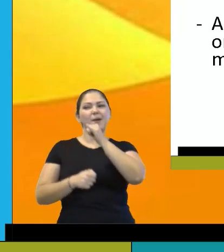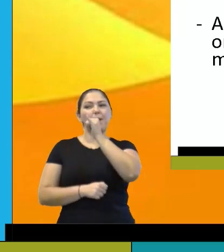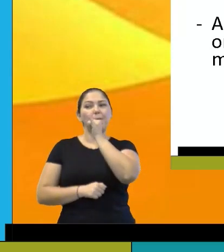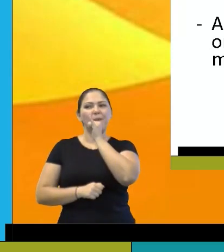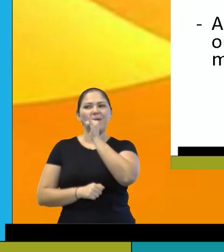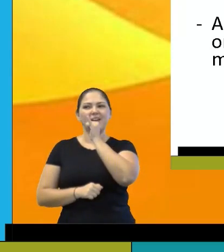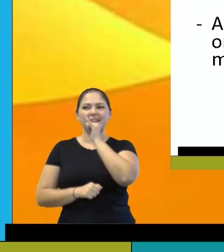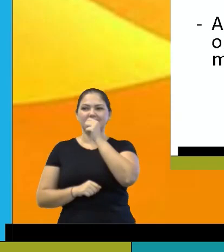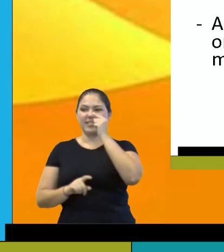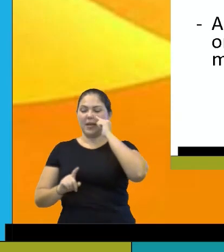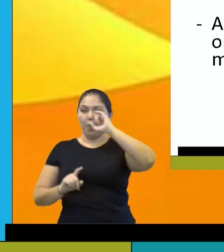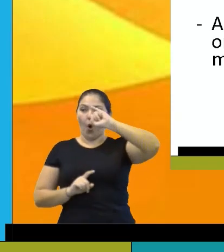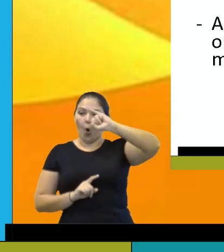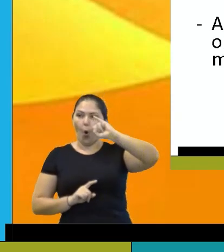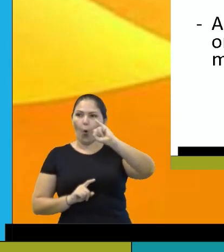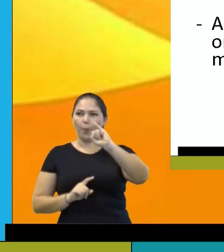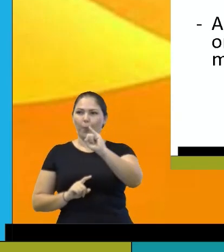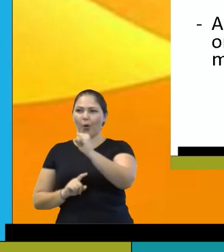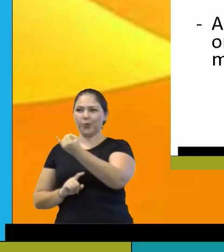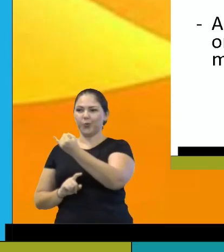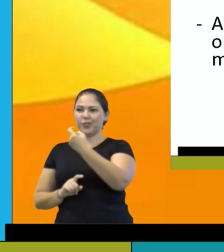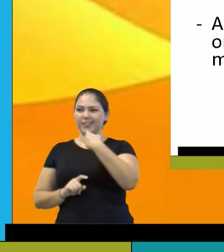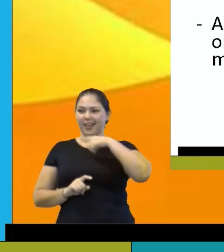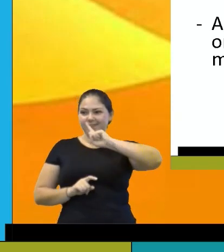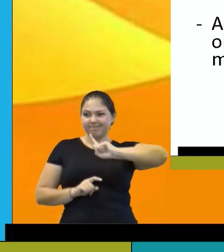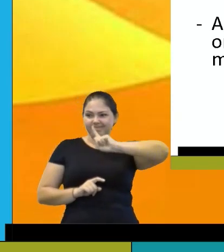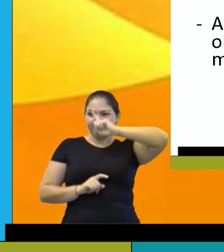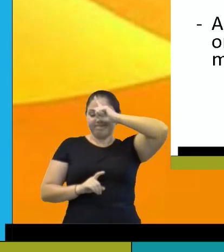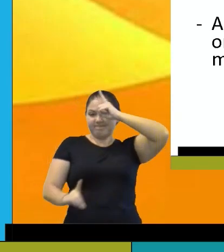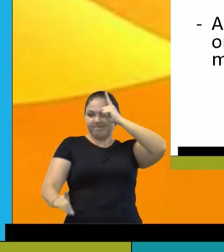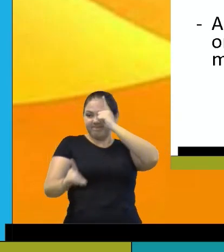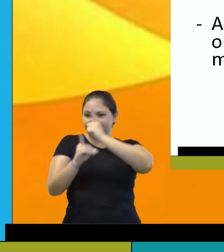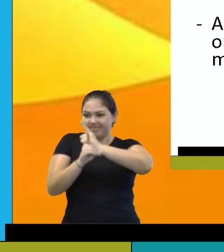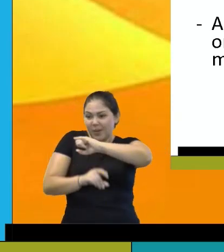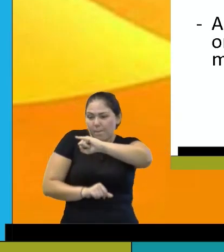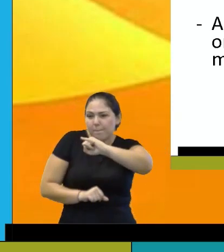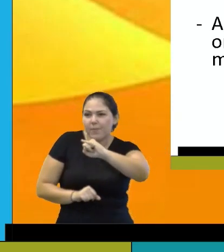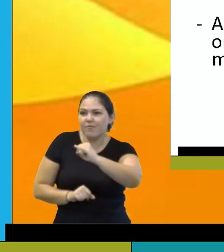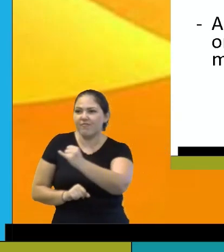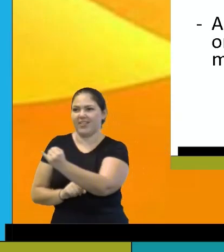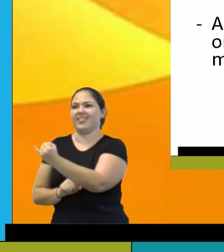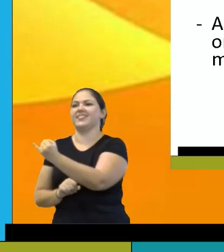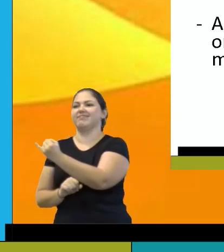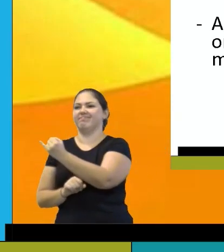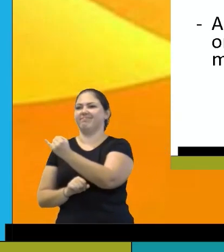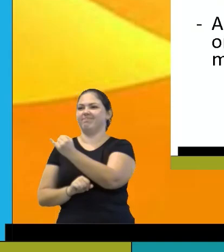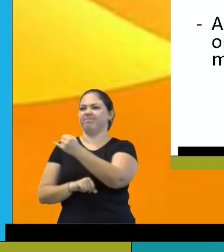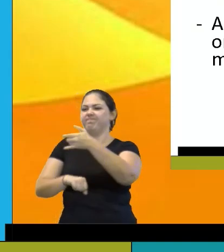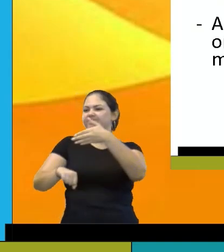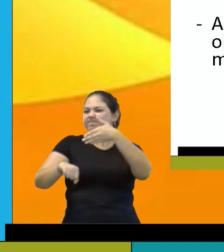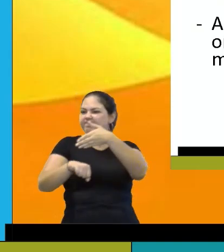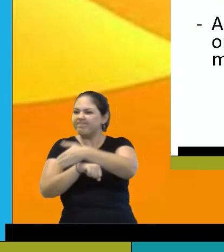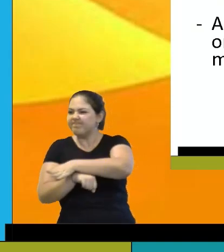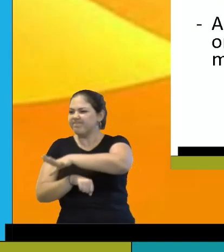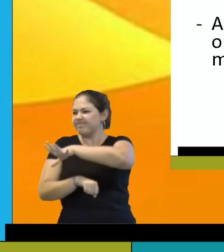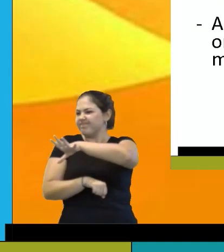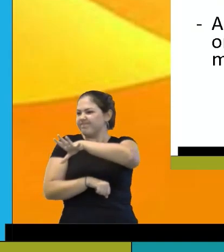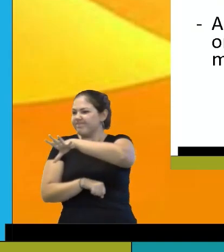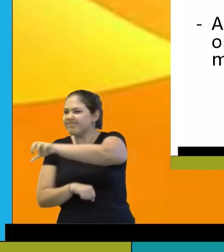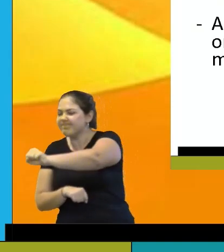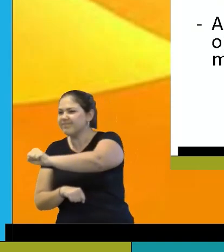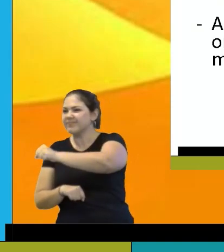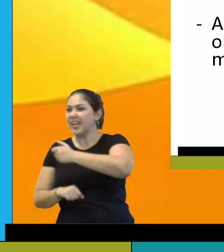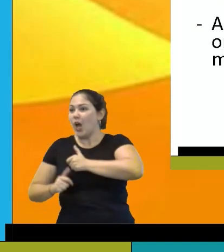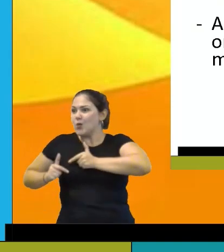oportunidades. Fazer bom uso das oportunidades é saber aproveitar a